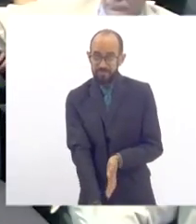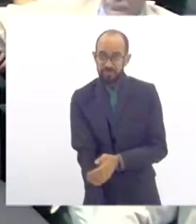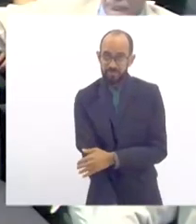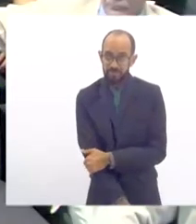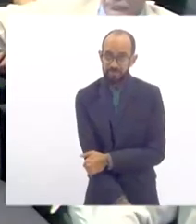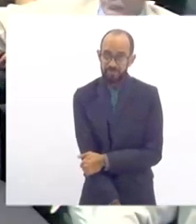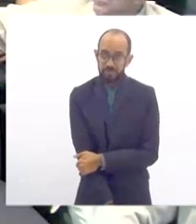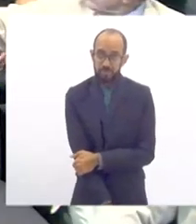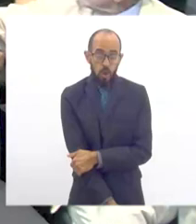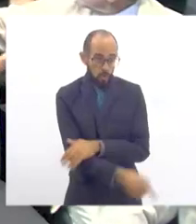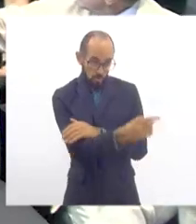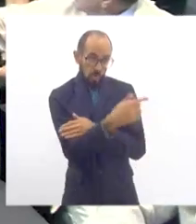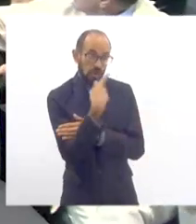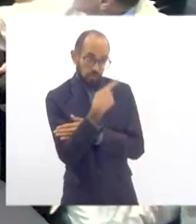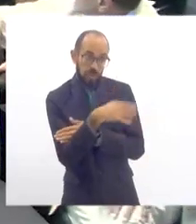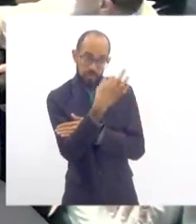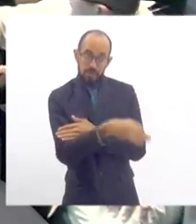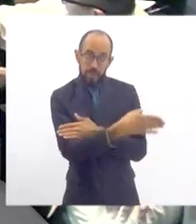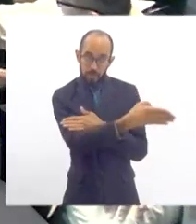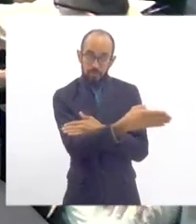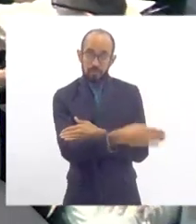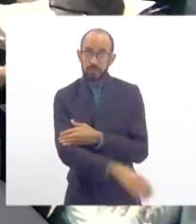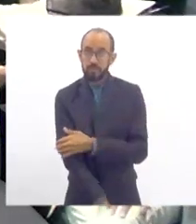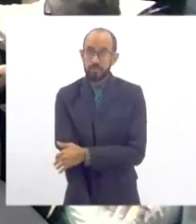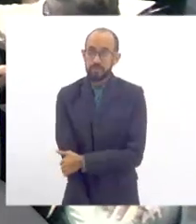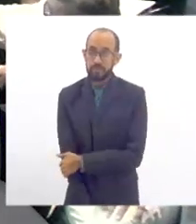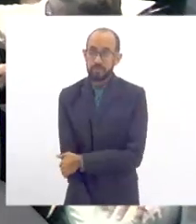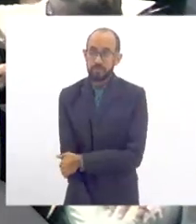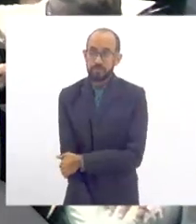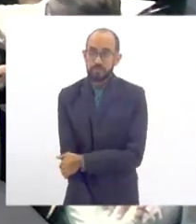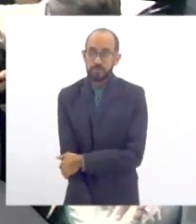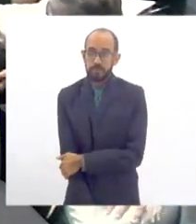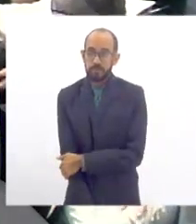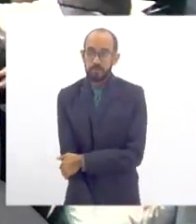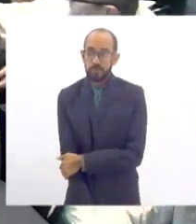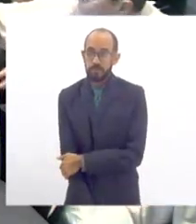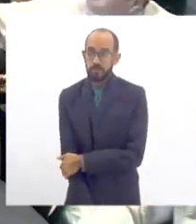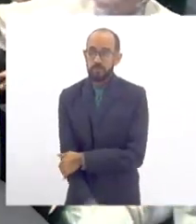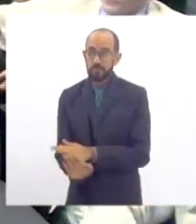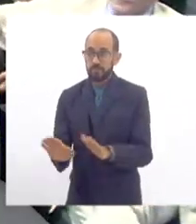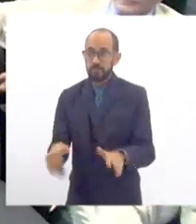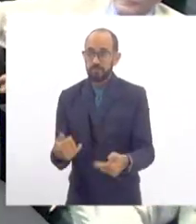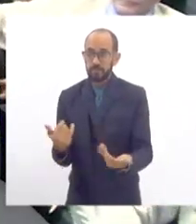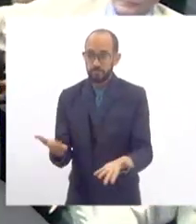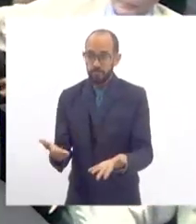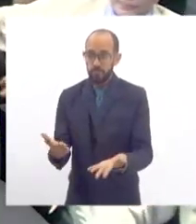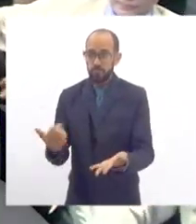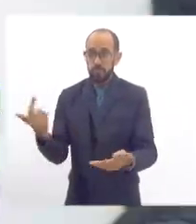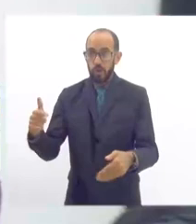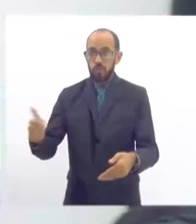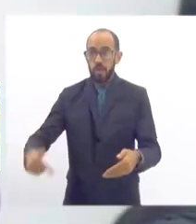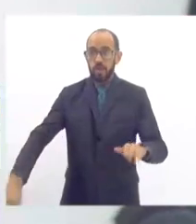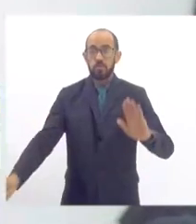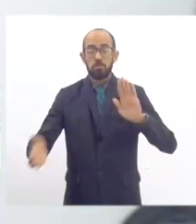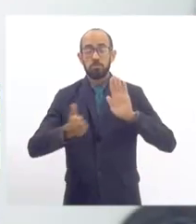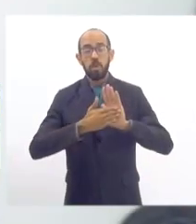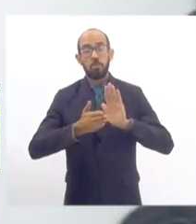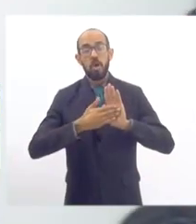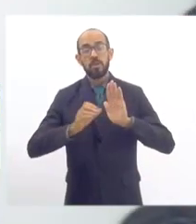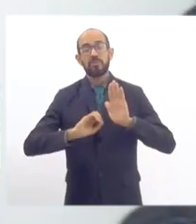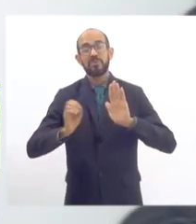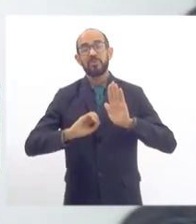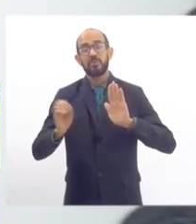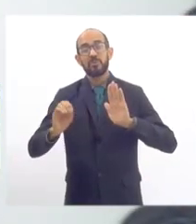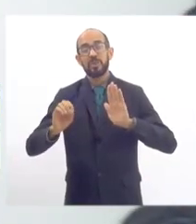Pois é, o senhor está confirmando o que eu estou dizendo. Exatamente. O senhor está confirmando o que eu estou dizendo. Então, ou seja, não há previsão. O que significa na